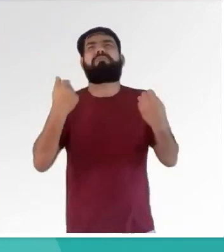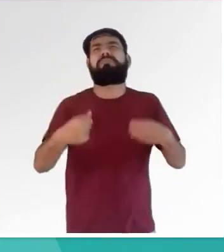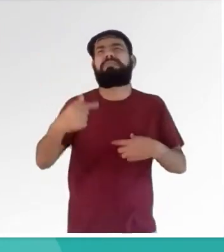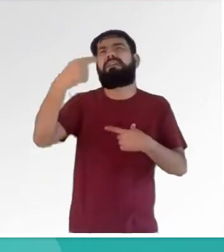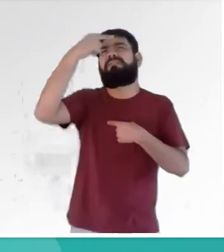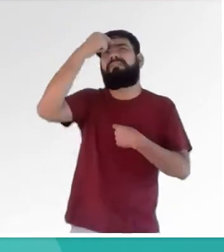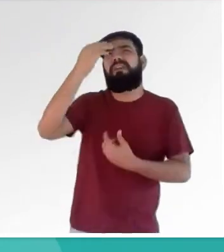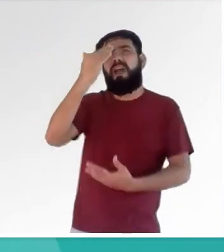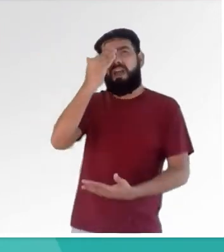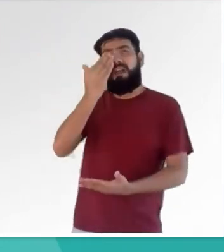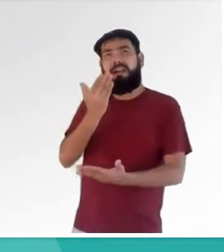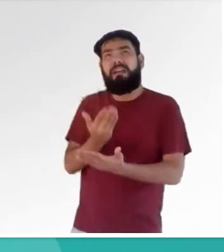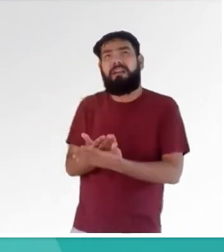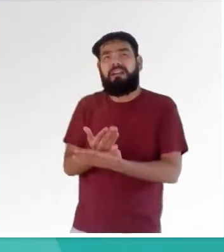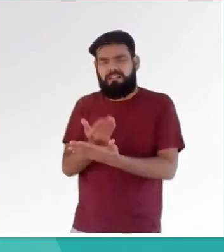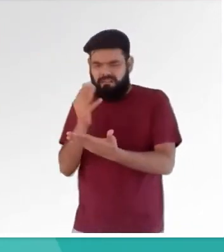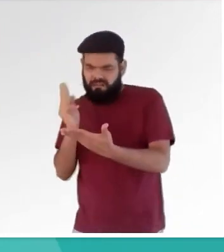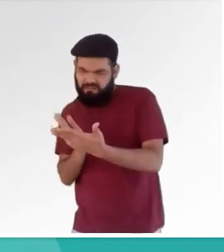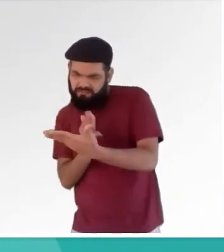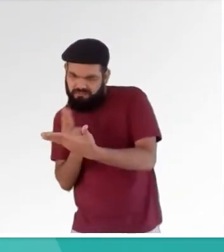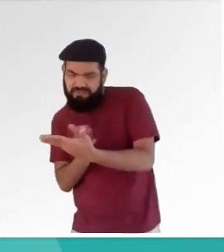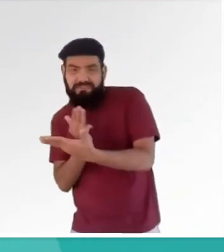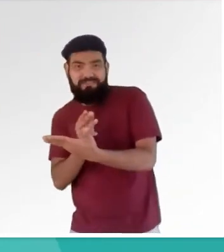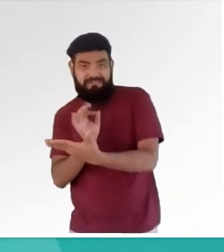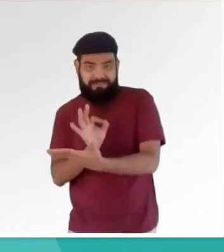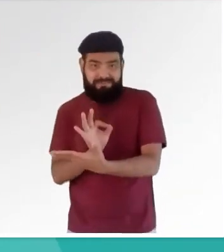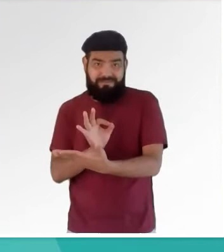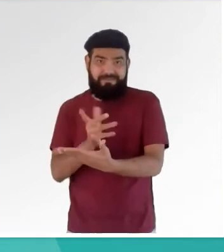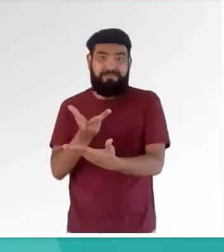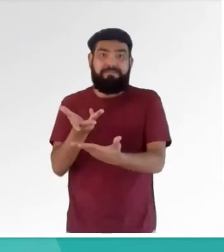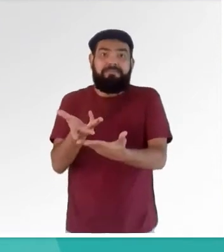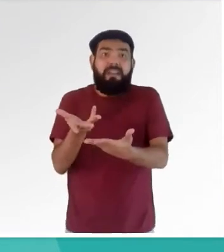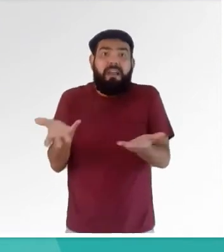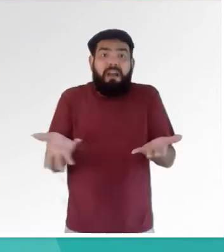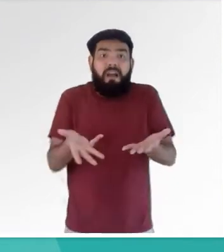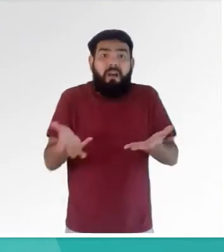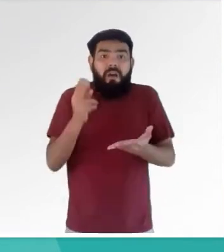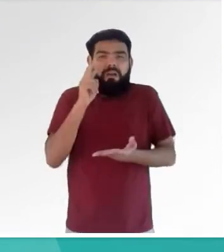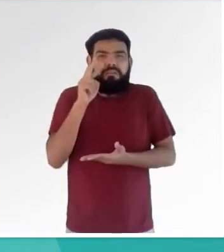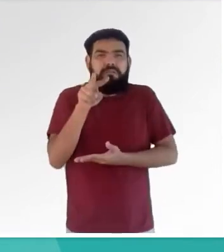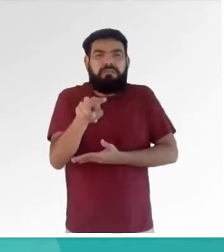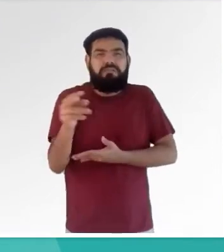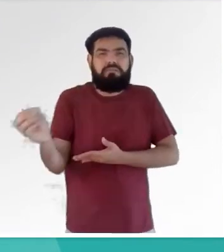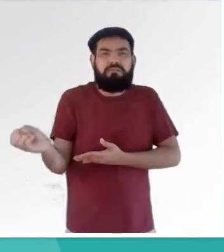crença, doutrina, né? Então a gente vai ver agora